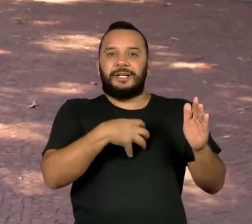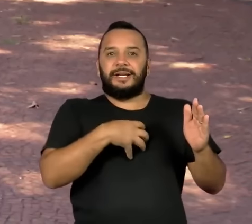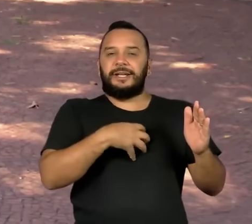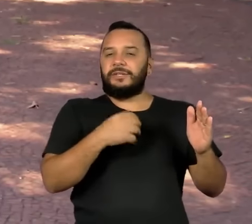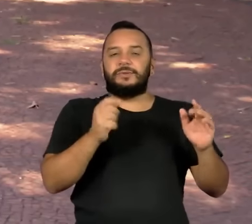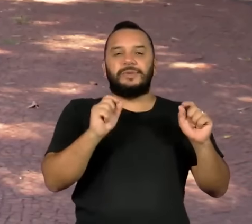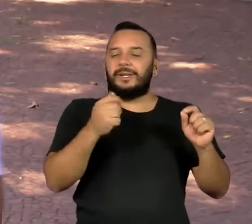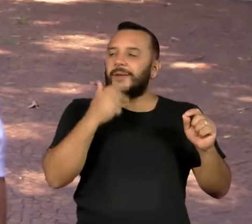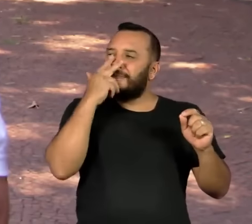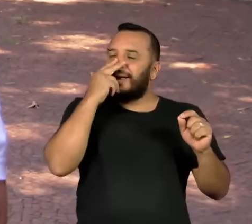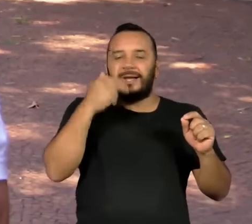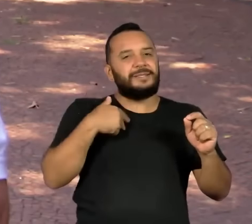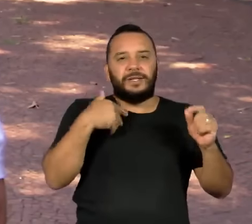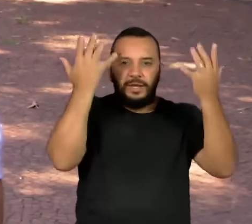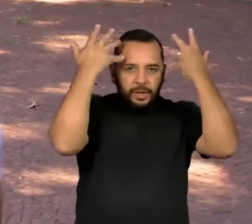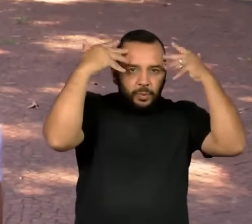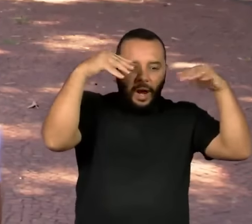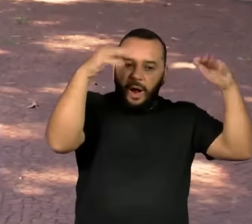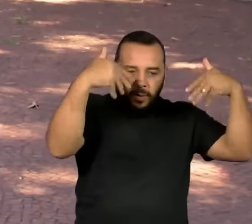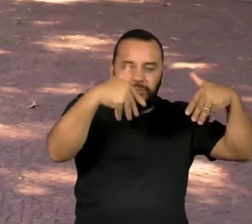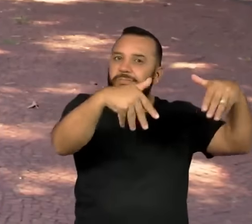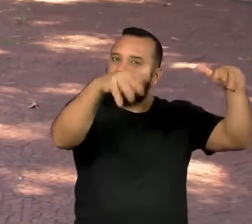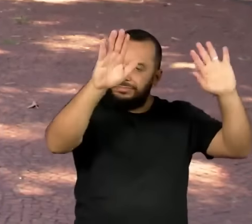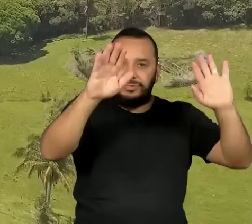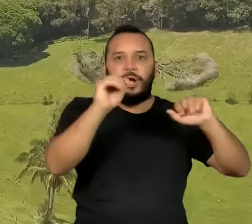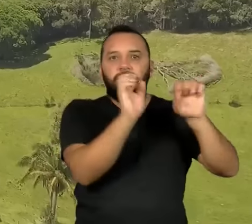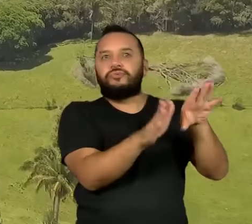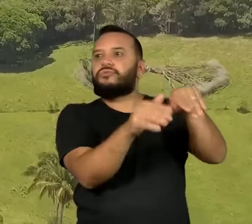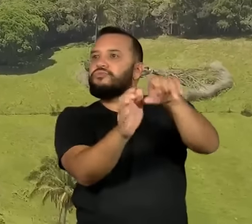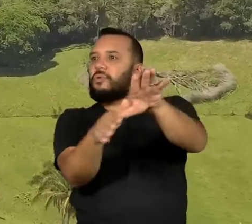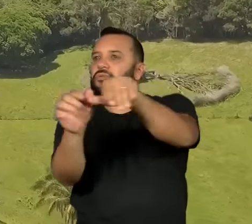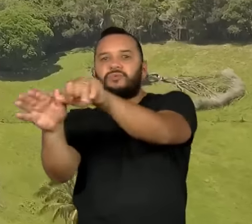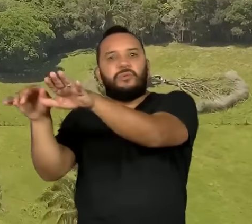natural possível para poder viver na natureza e levar a vida adiante.